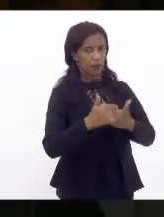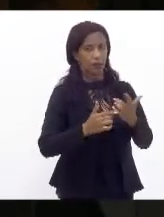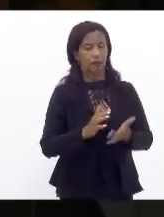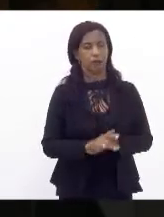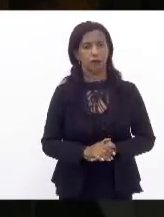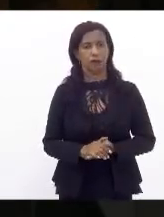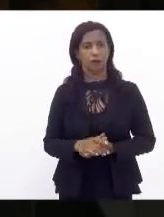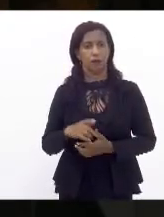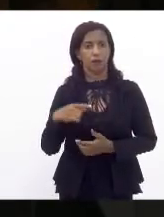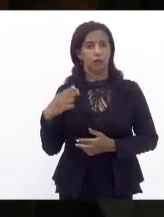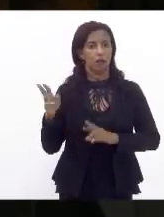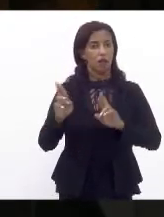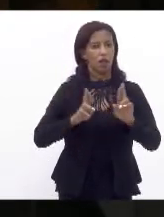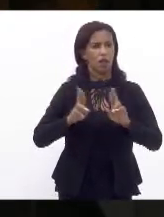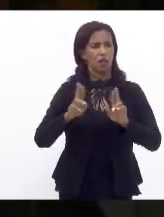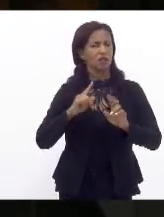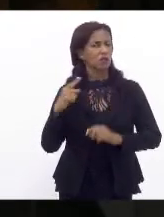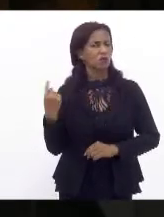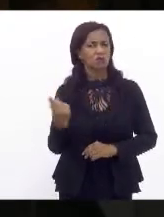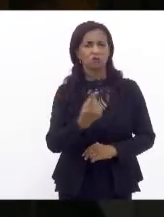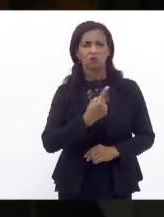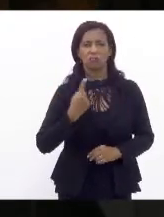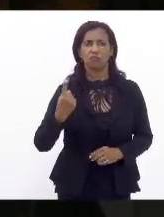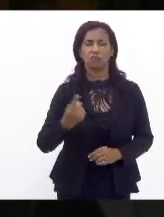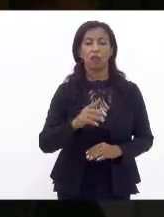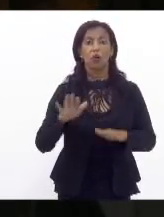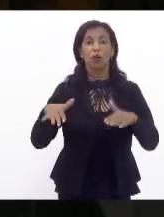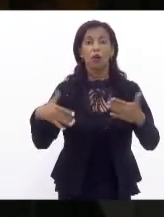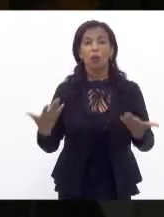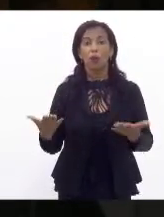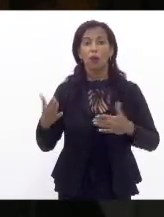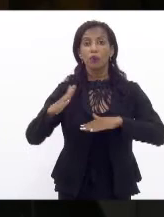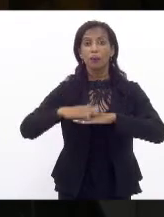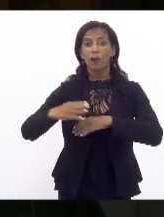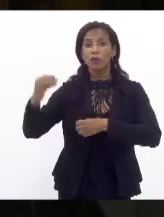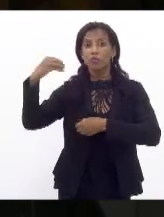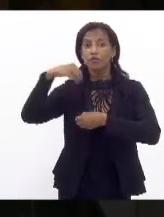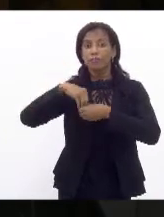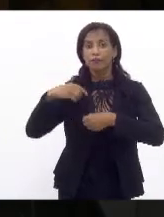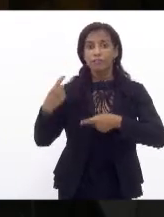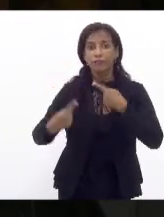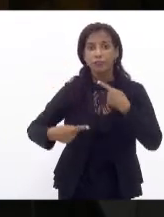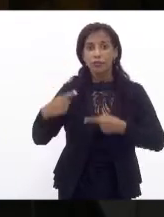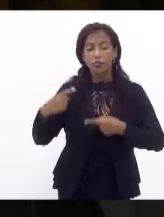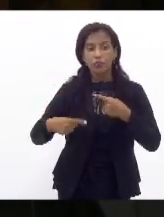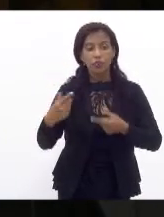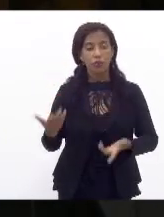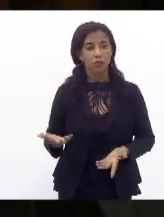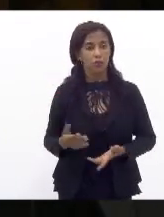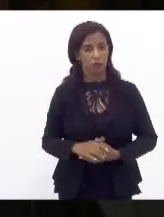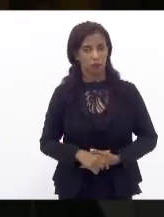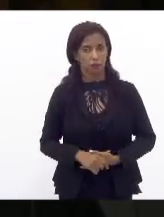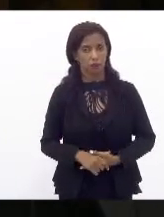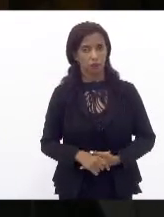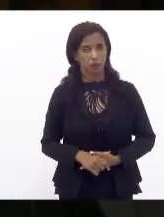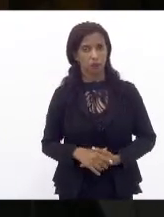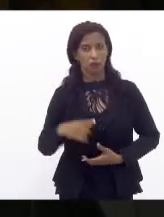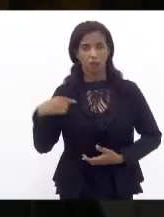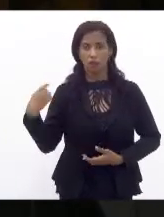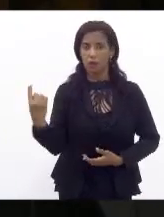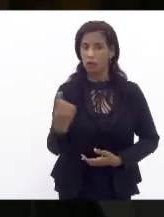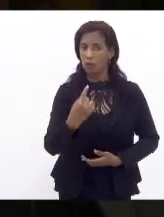nas nossas relações em geral, quanto mais na política, deputada enfermeira Rejane. Nós